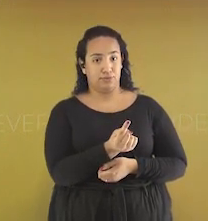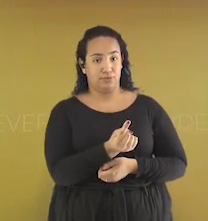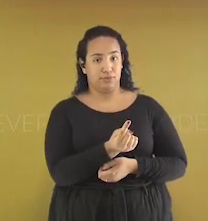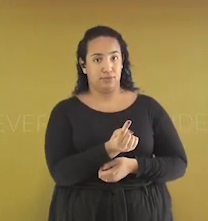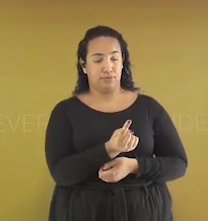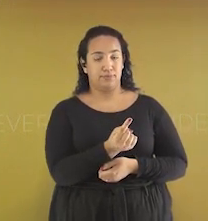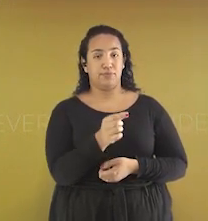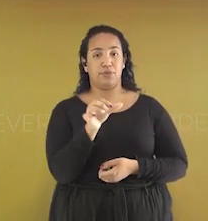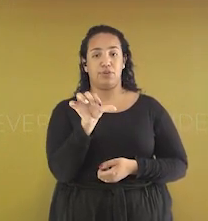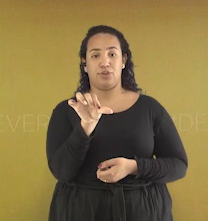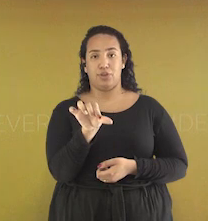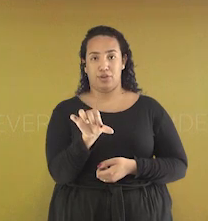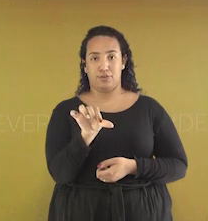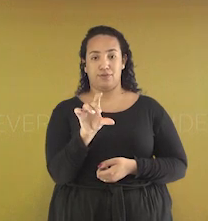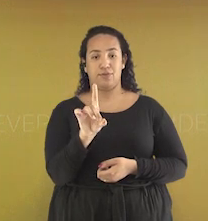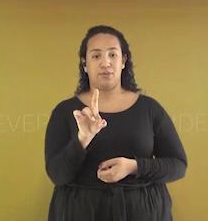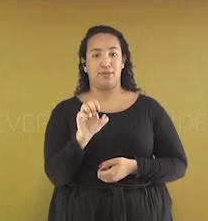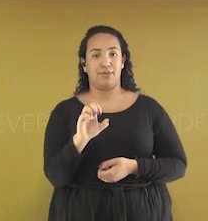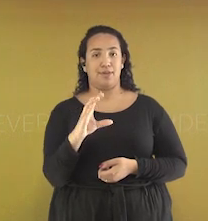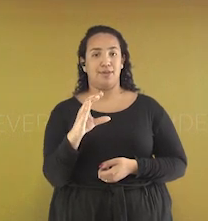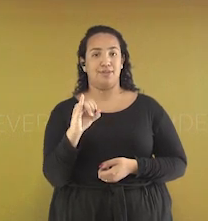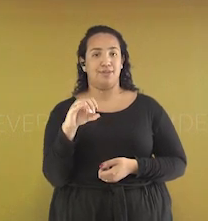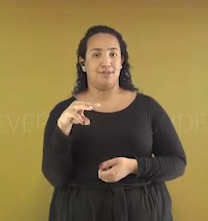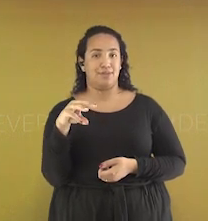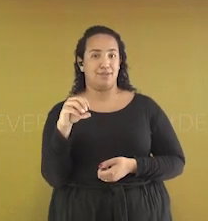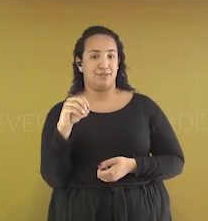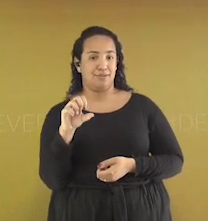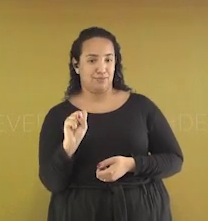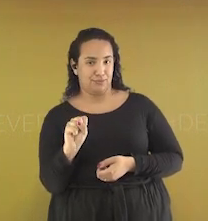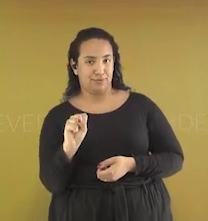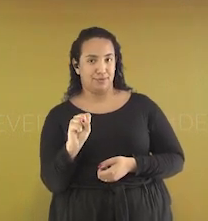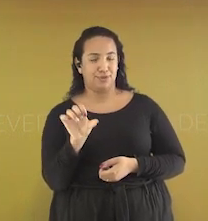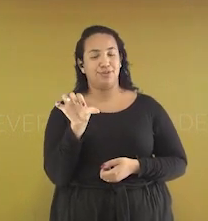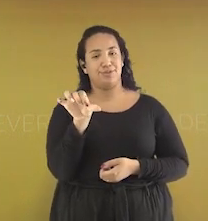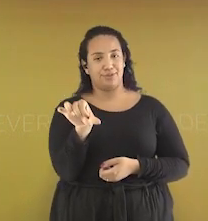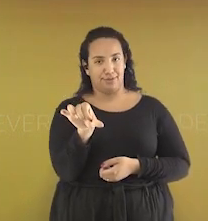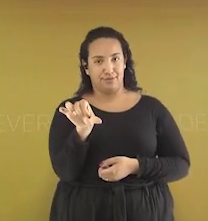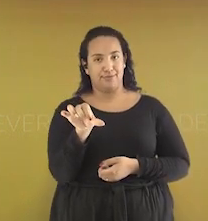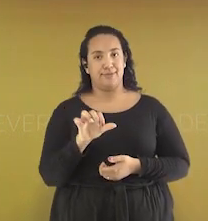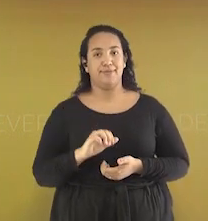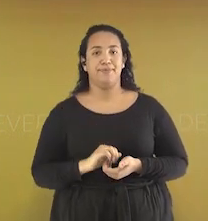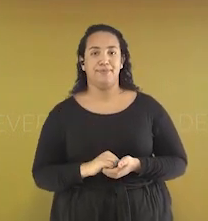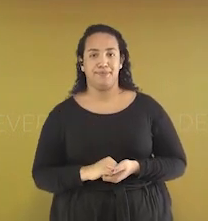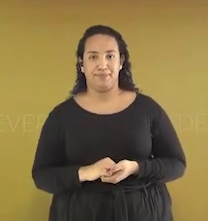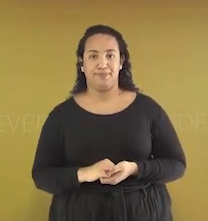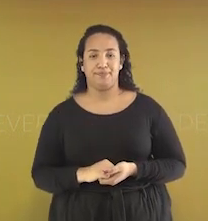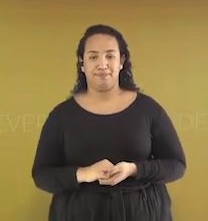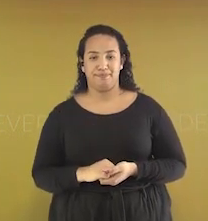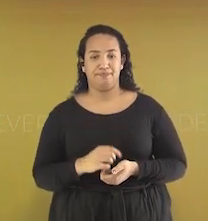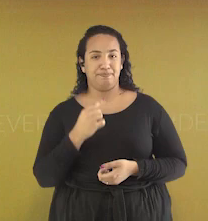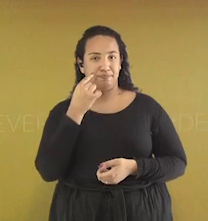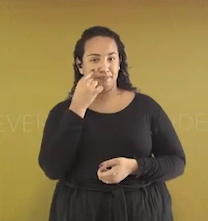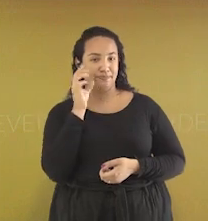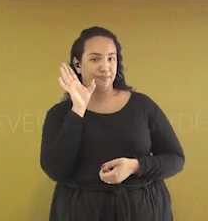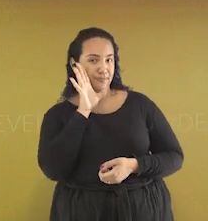e a parte decimal, 9 décimos, apenas o 9.